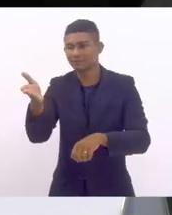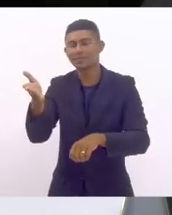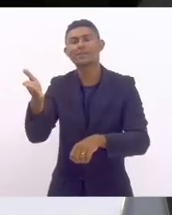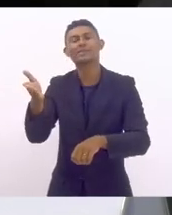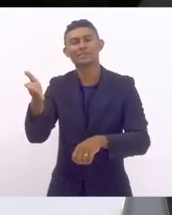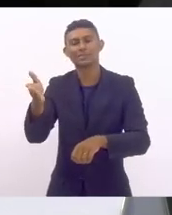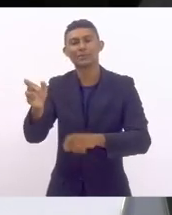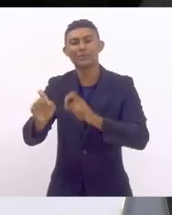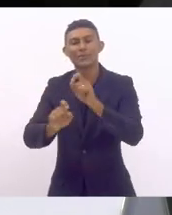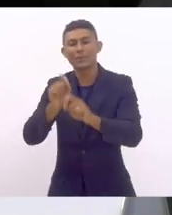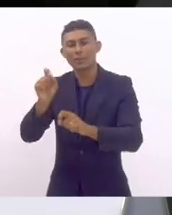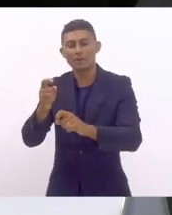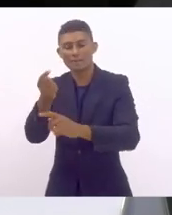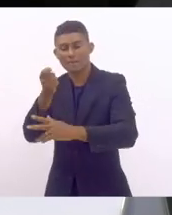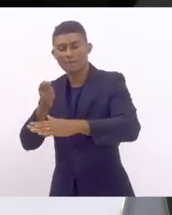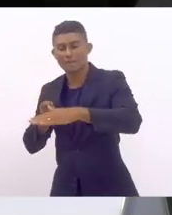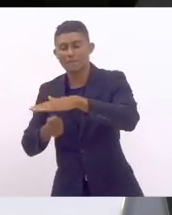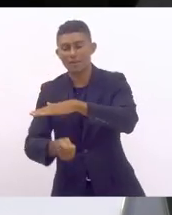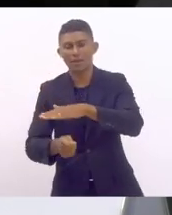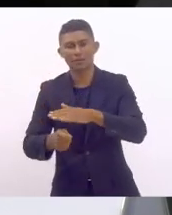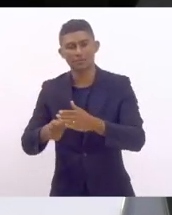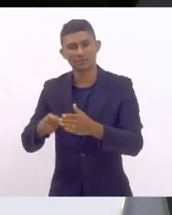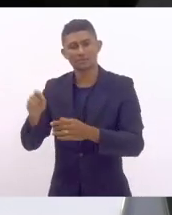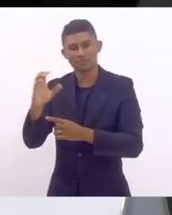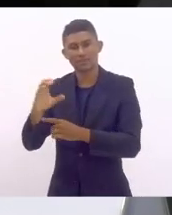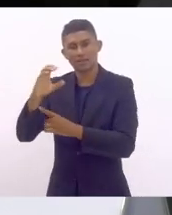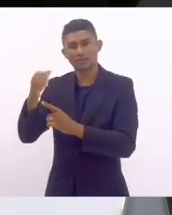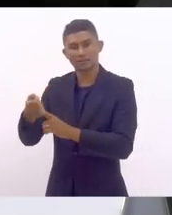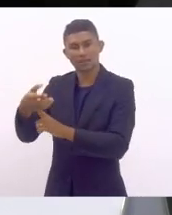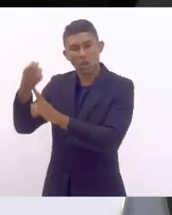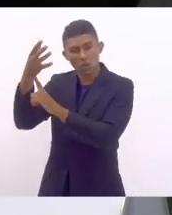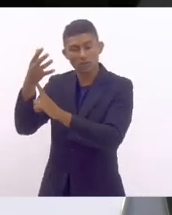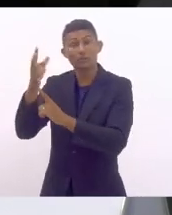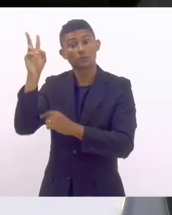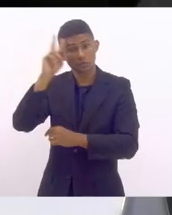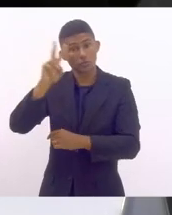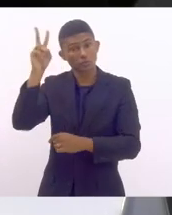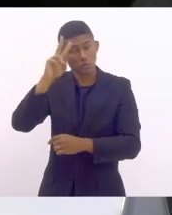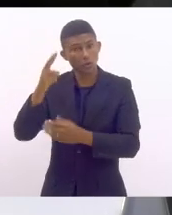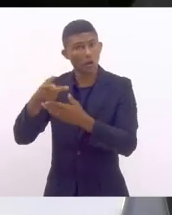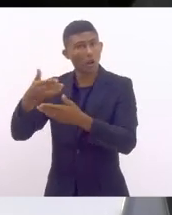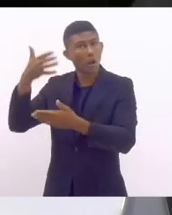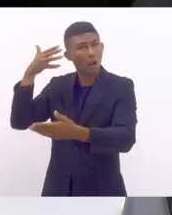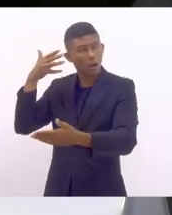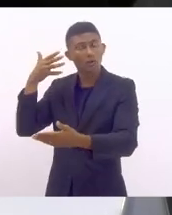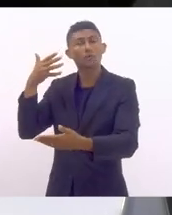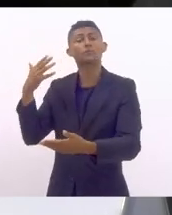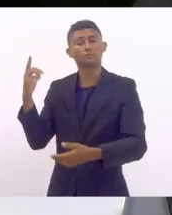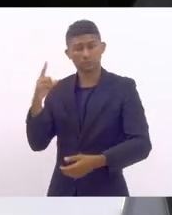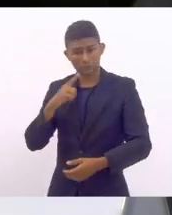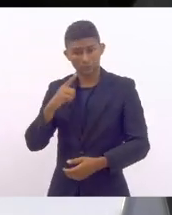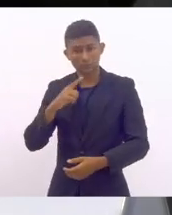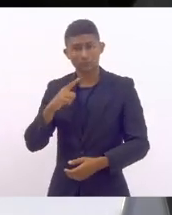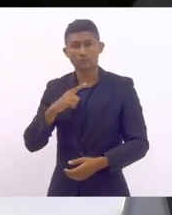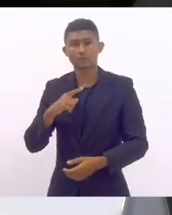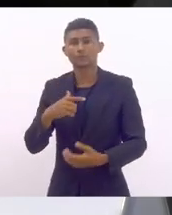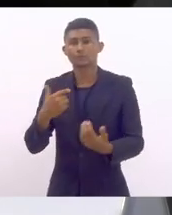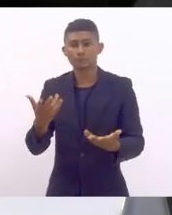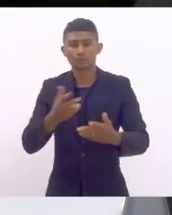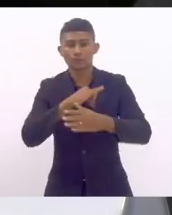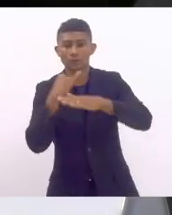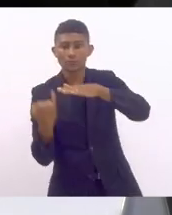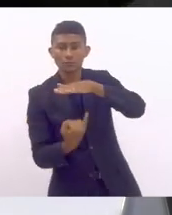está demonstrado e através da história inclusive nas nas crises mais recentes Então esse essa rede de